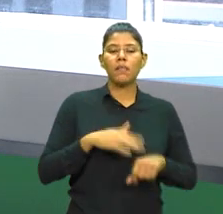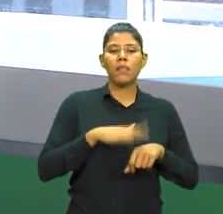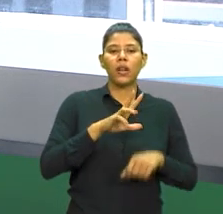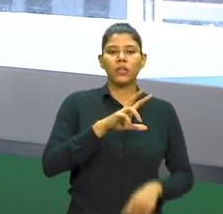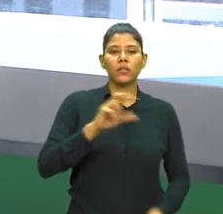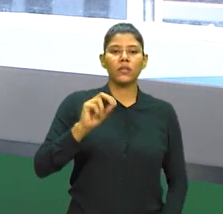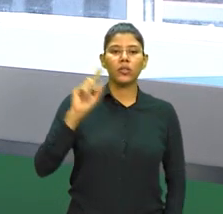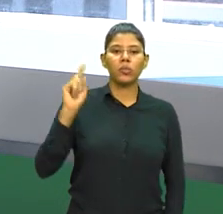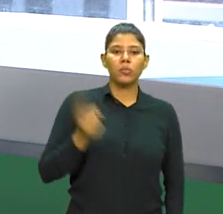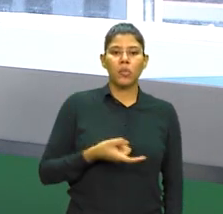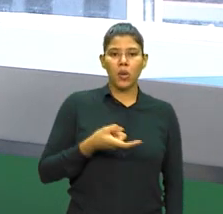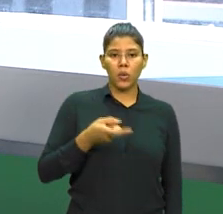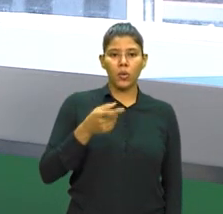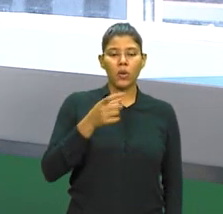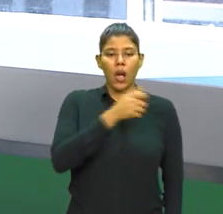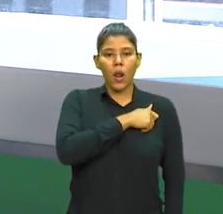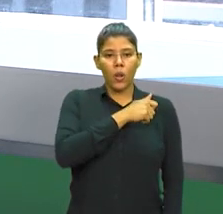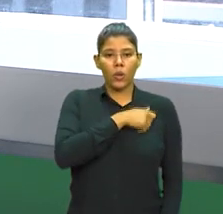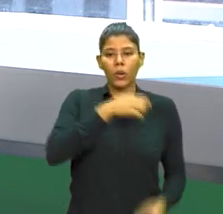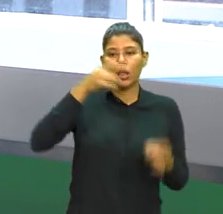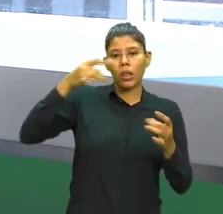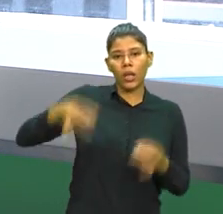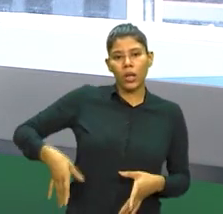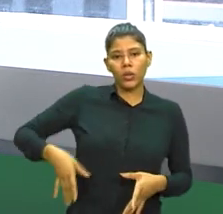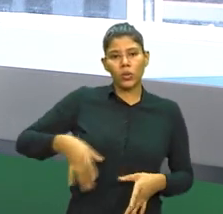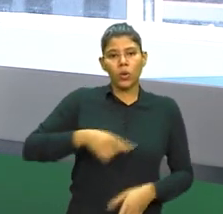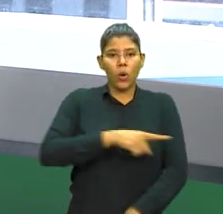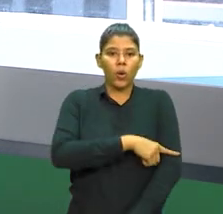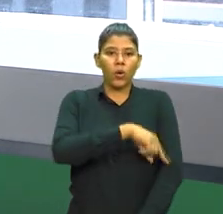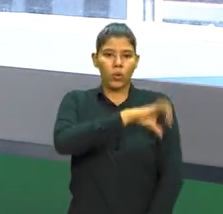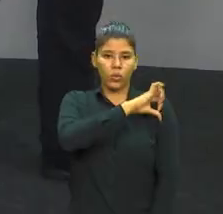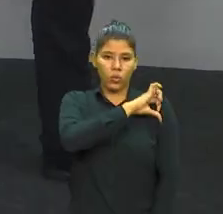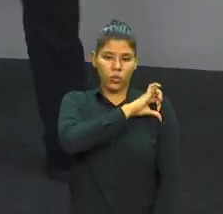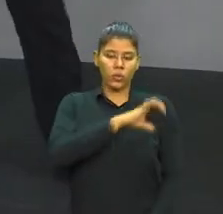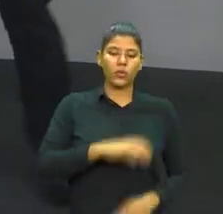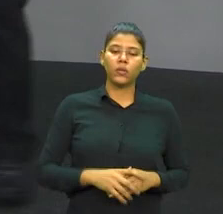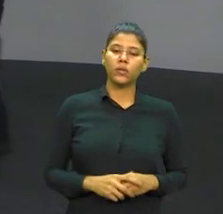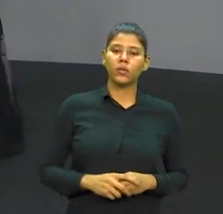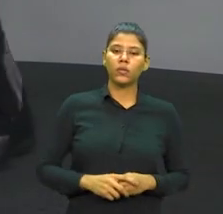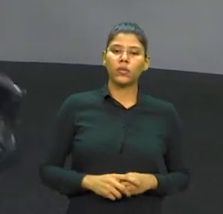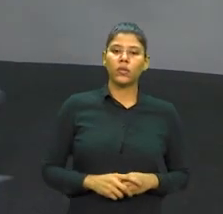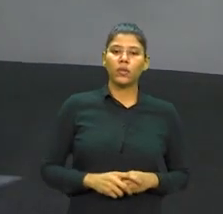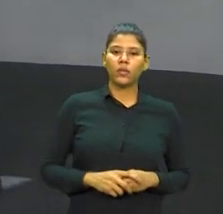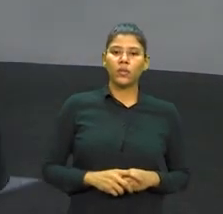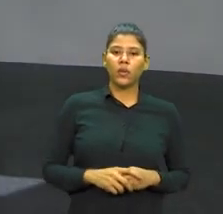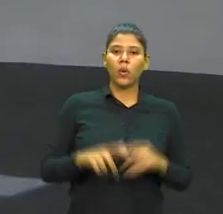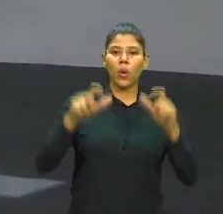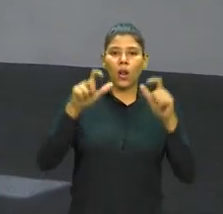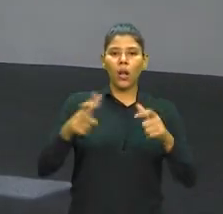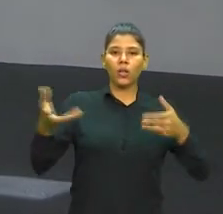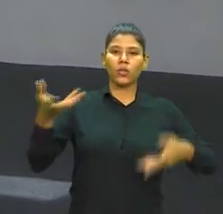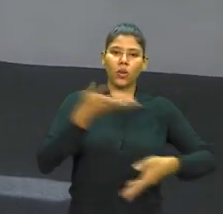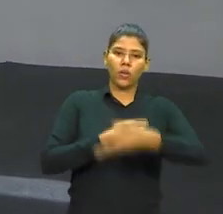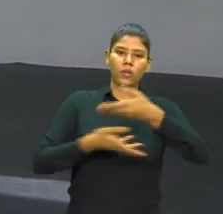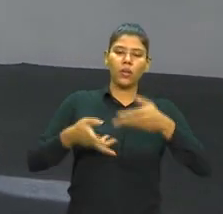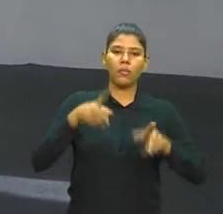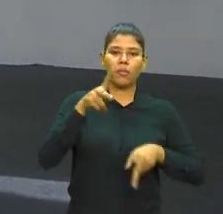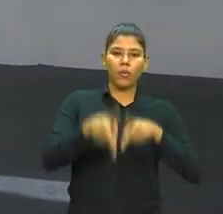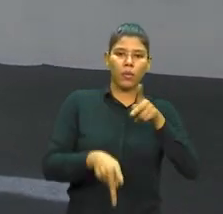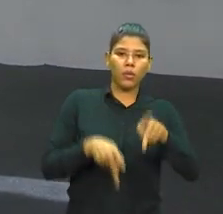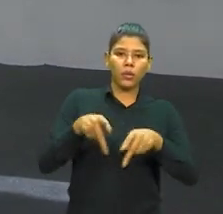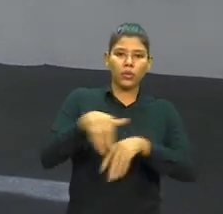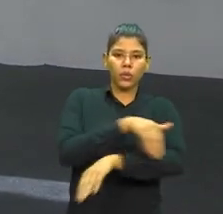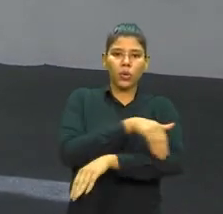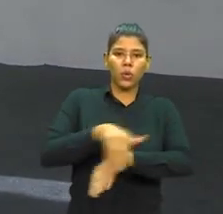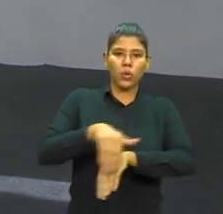abandonaram o ensino fundamental no Ceará e veja também o centro de convivência para a população em situação de rua no